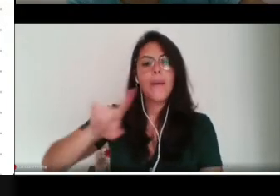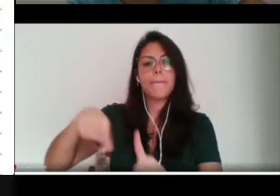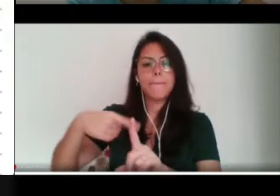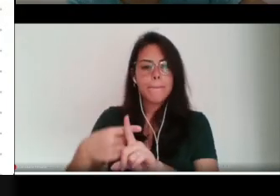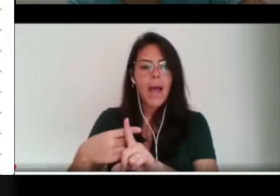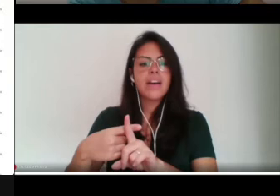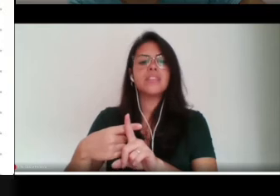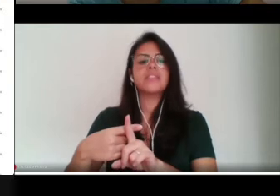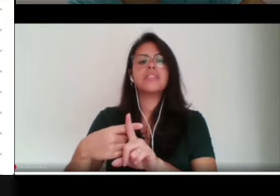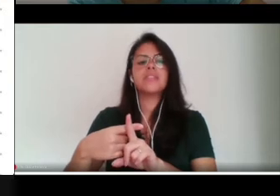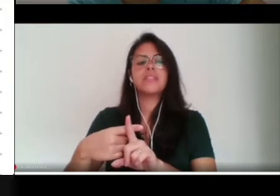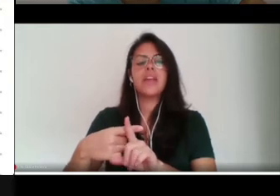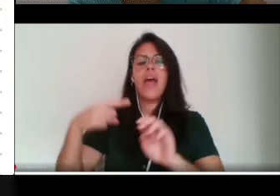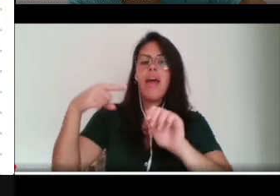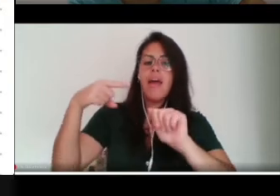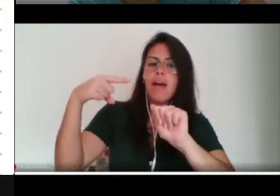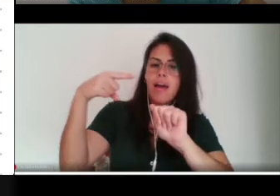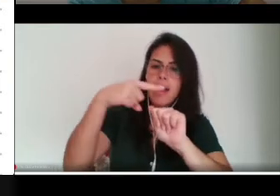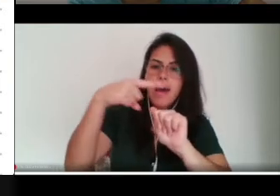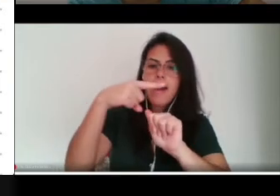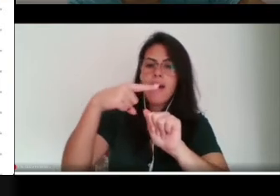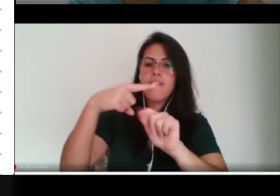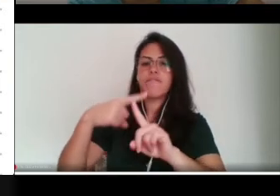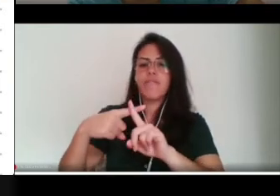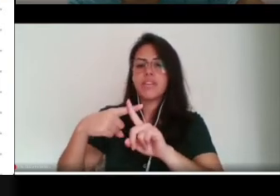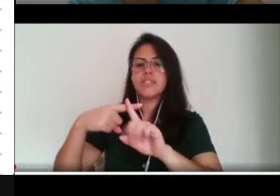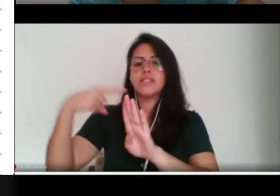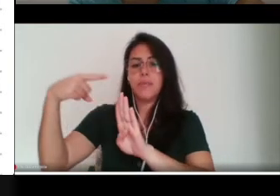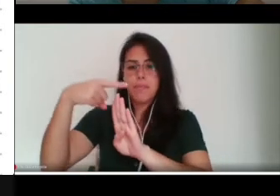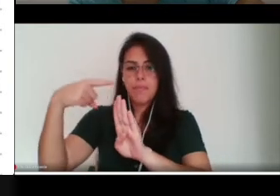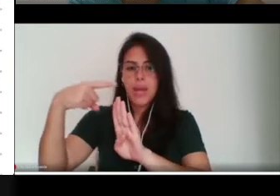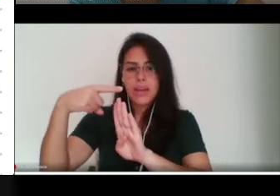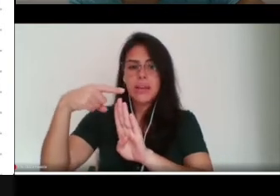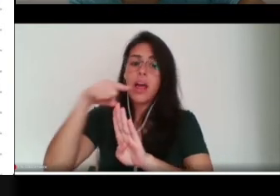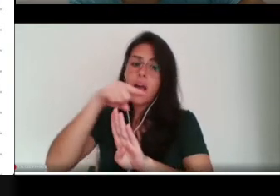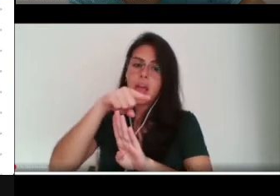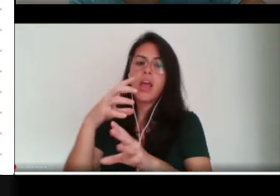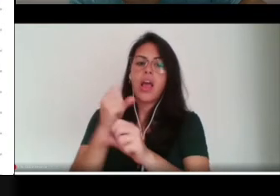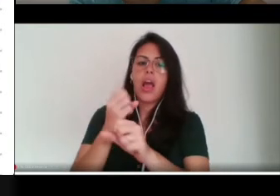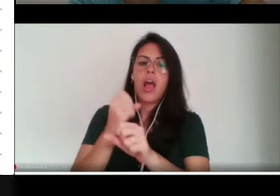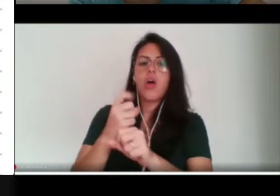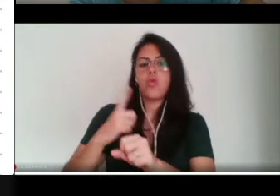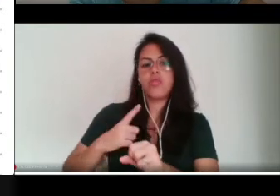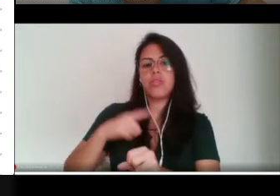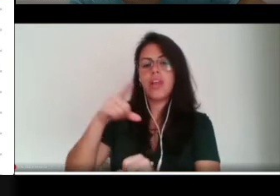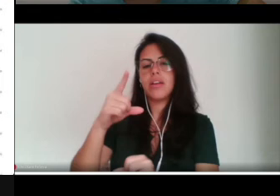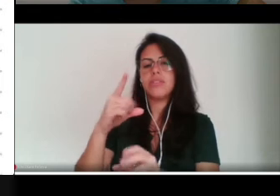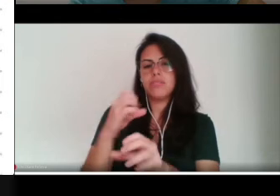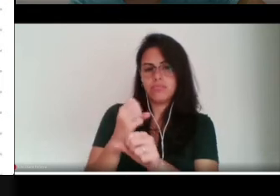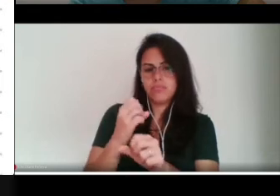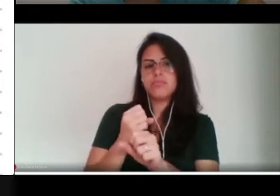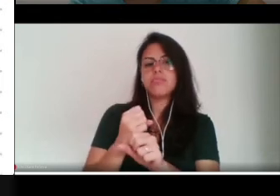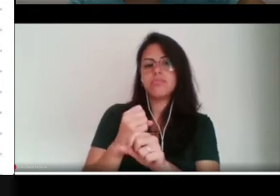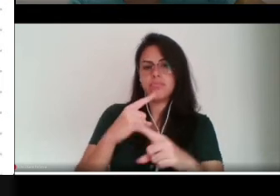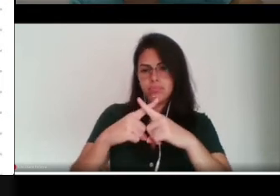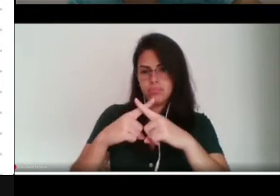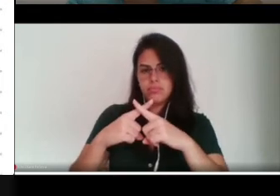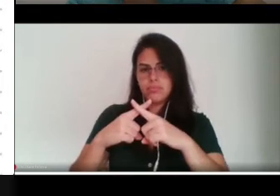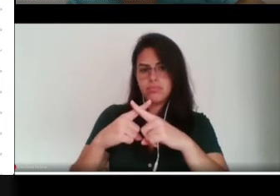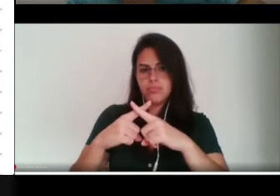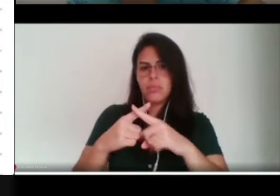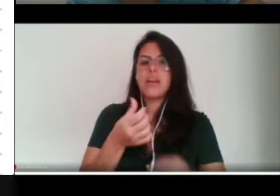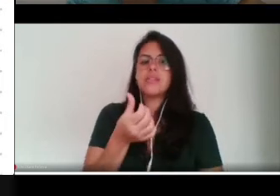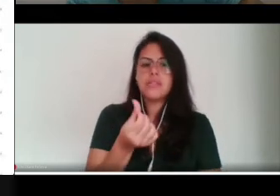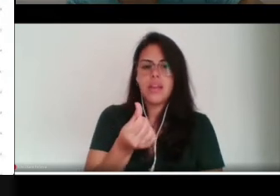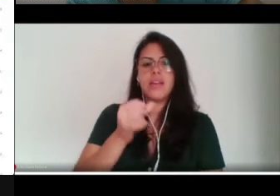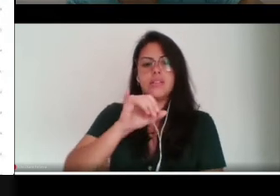produto vetorial careta. É 6I, que é A, VEC menos 6,9K.